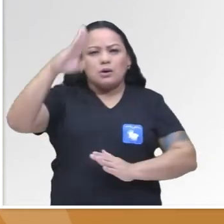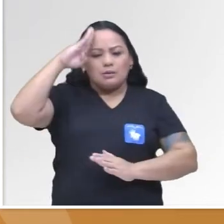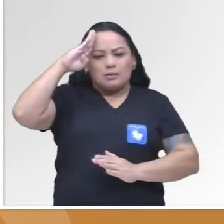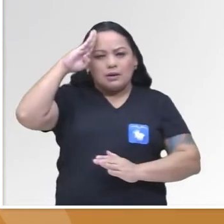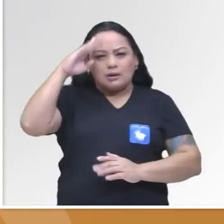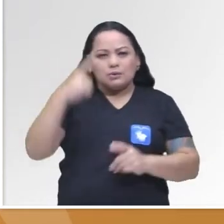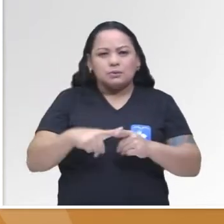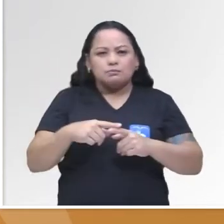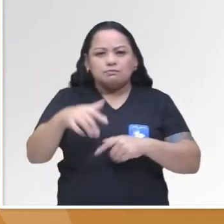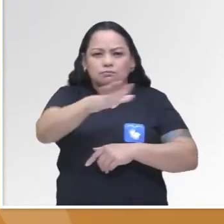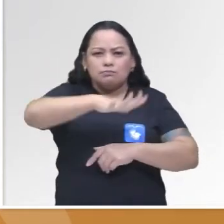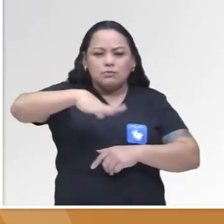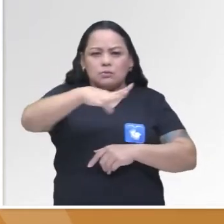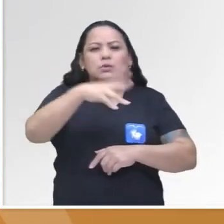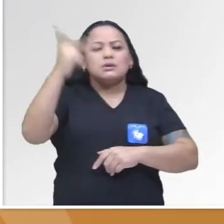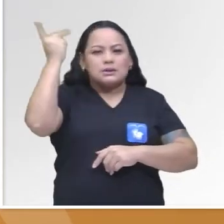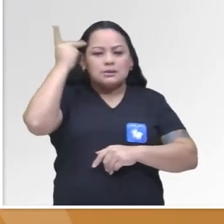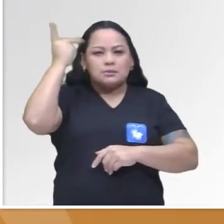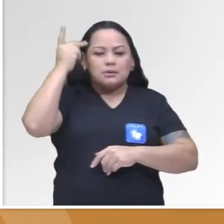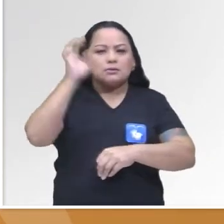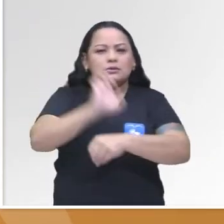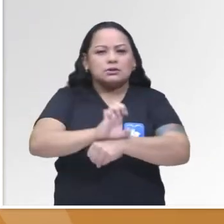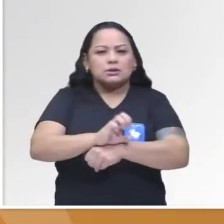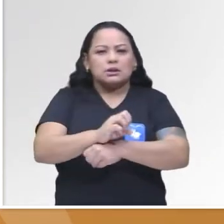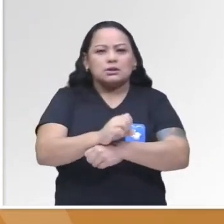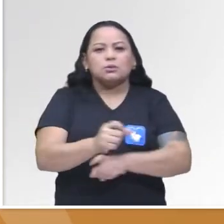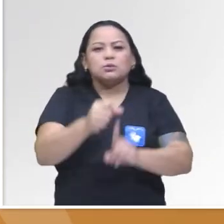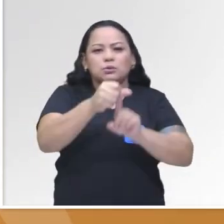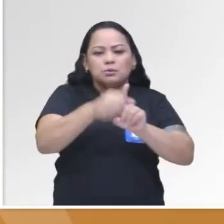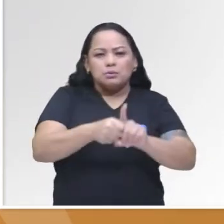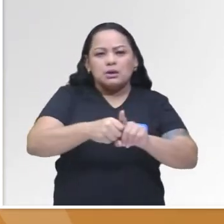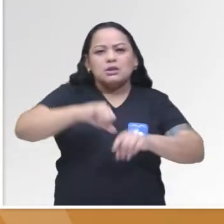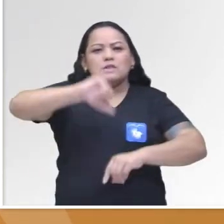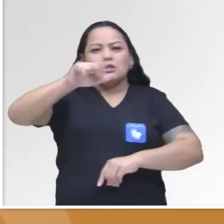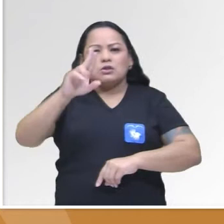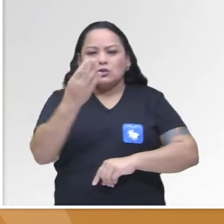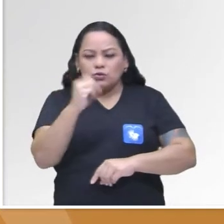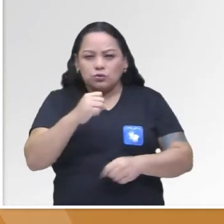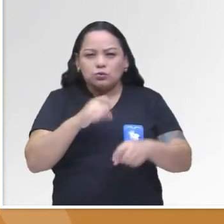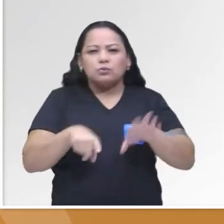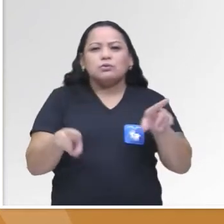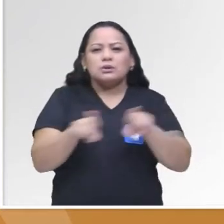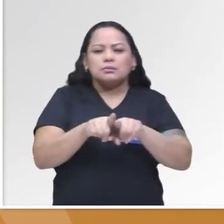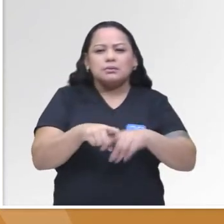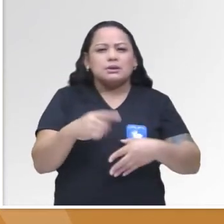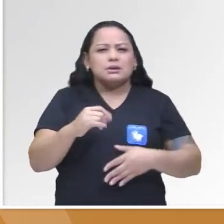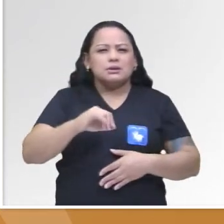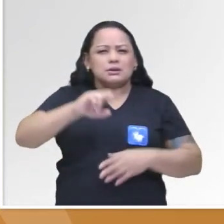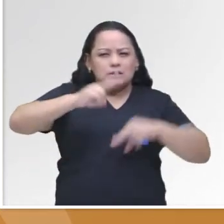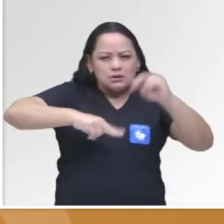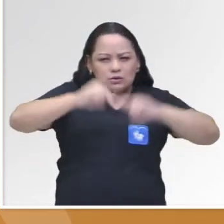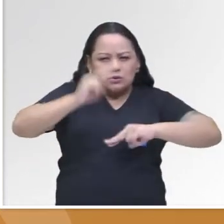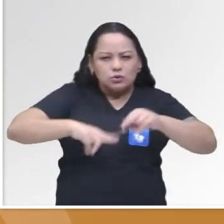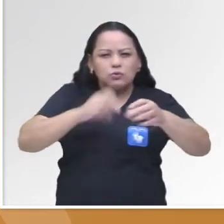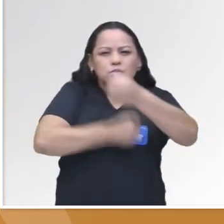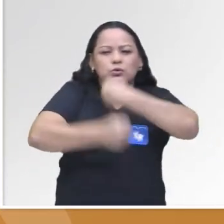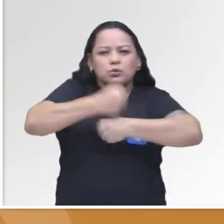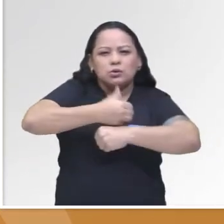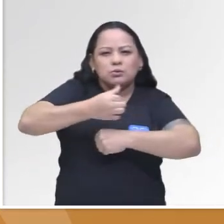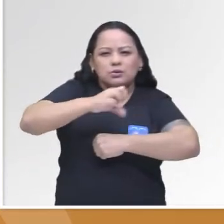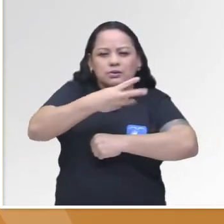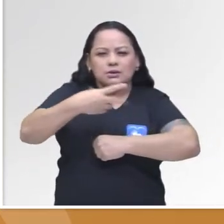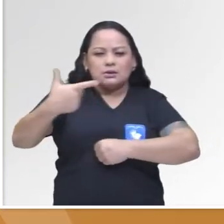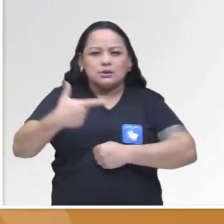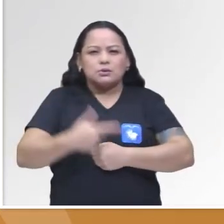estado de São Paulo entre os meses de julho e outubro de 1932, que tinha por objetivo a derrubada do